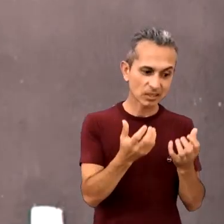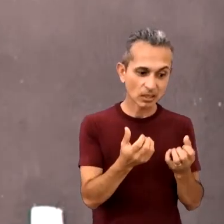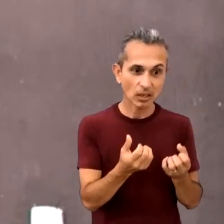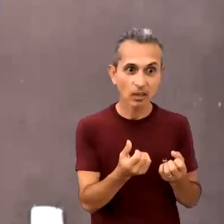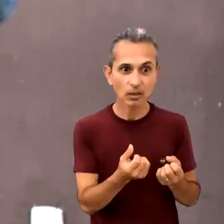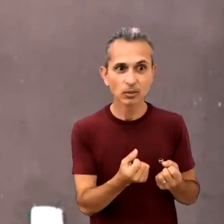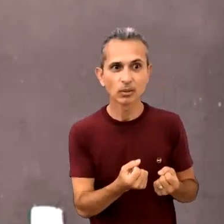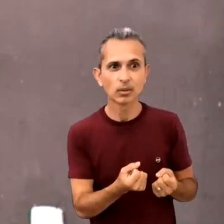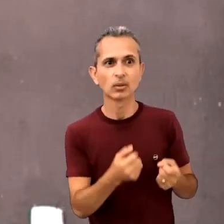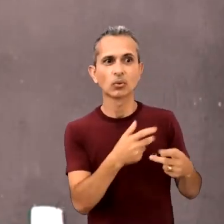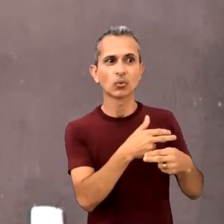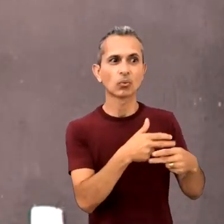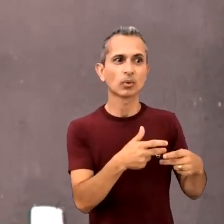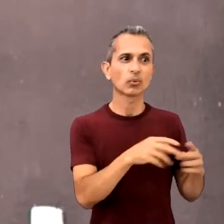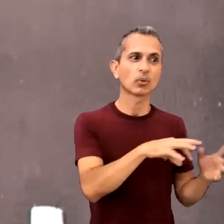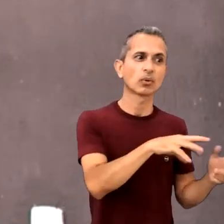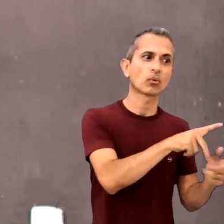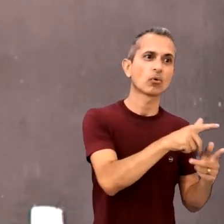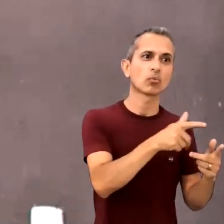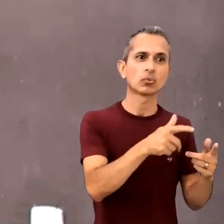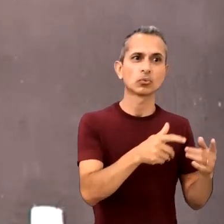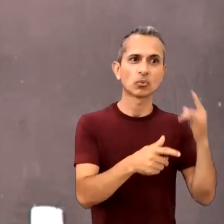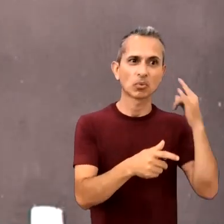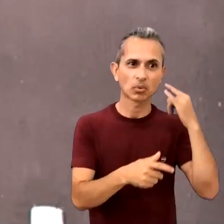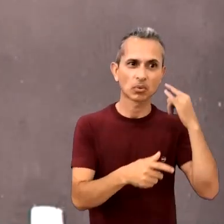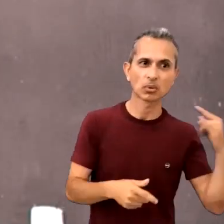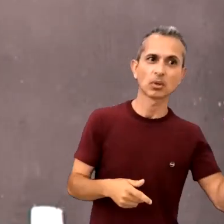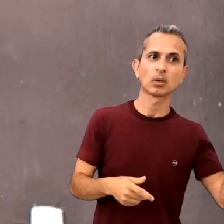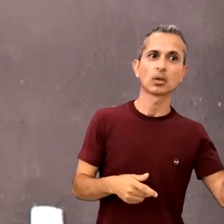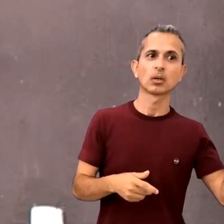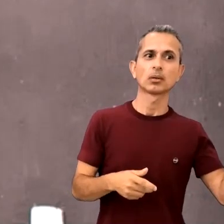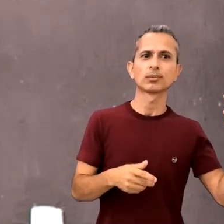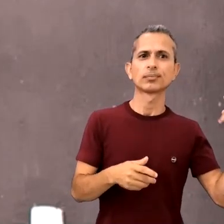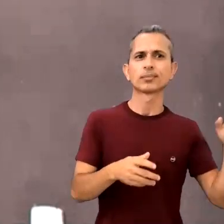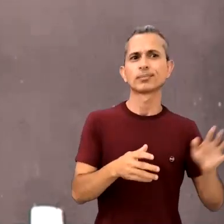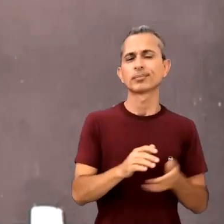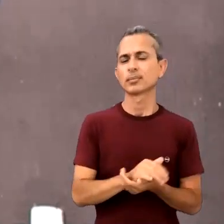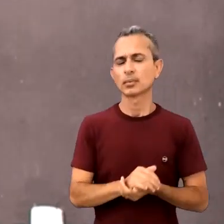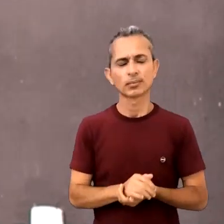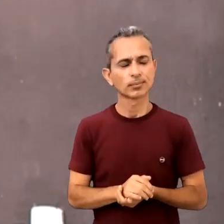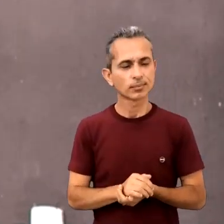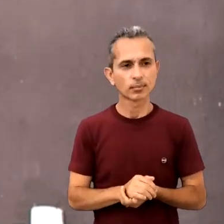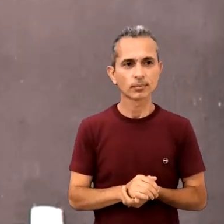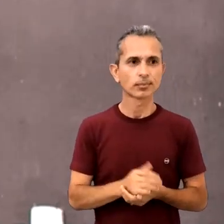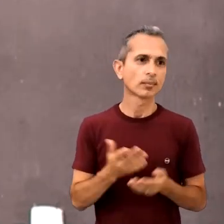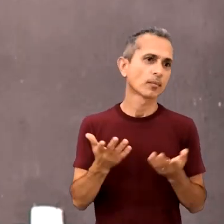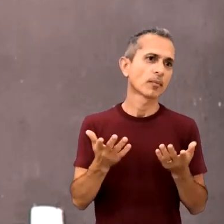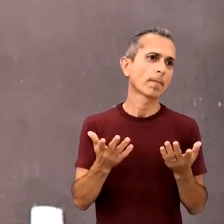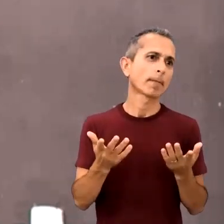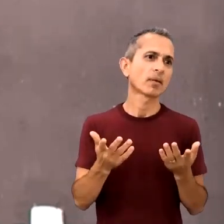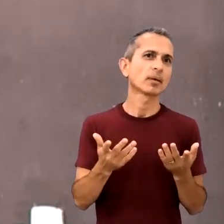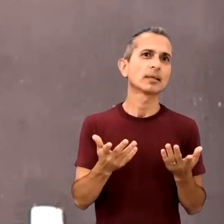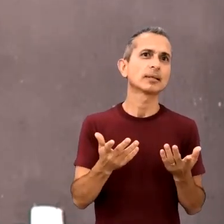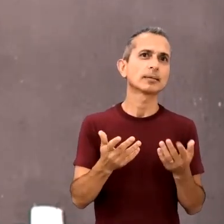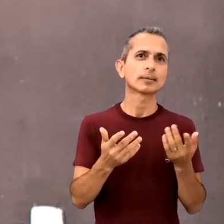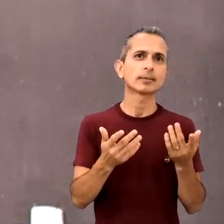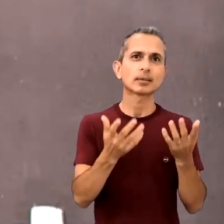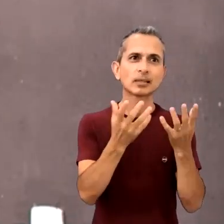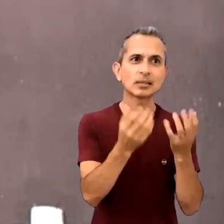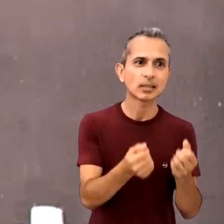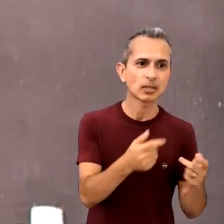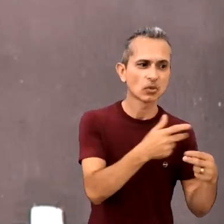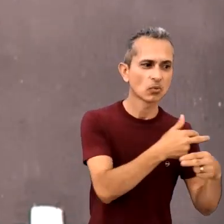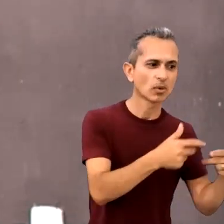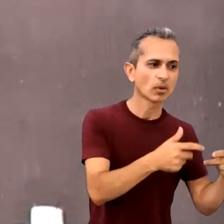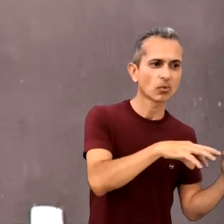A água vai esquentando e está o sapo lá, ó. Ai, que água maravilhosa, que água maravilhosa. Como menos espera, morreu. É o que os